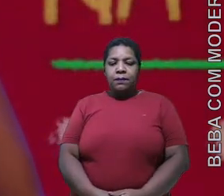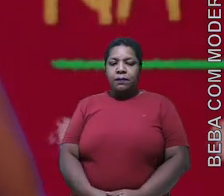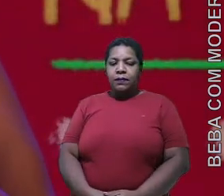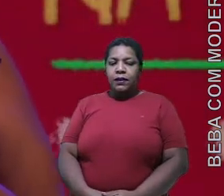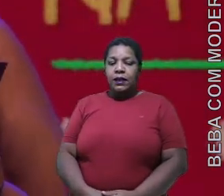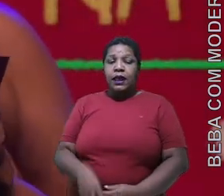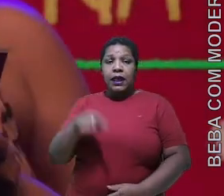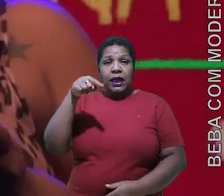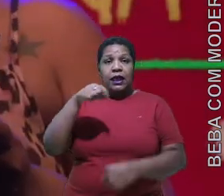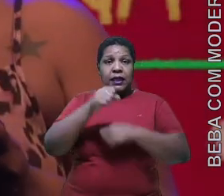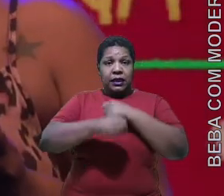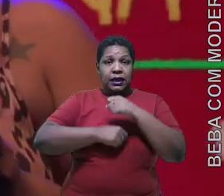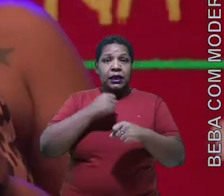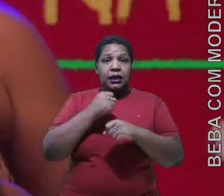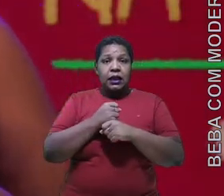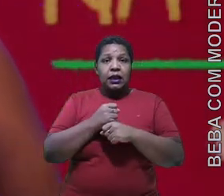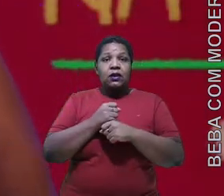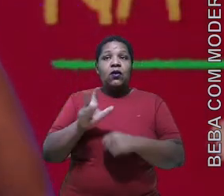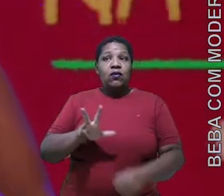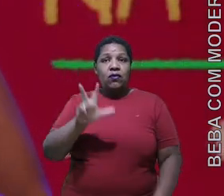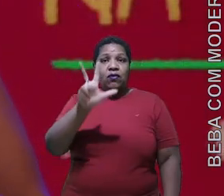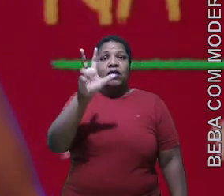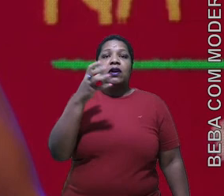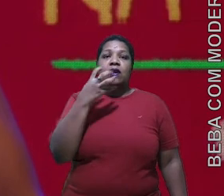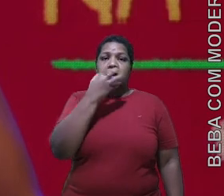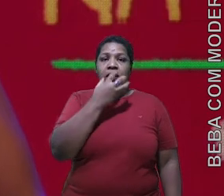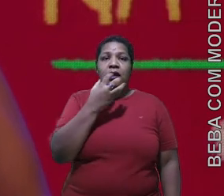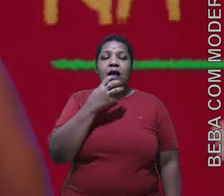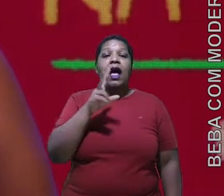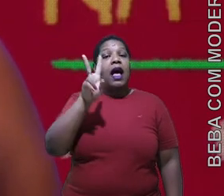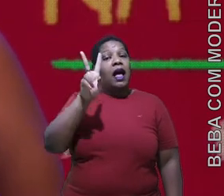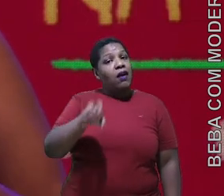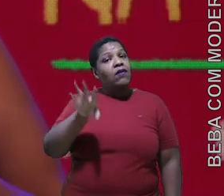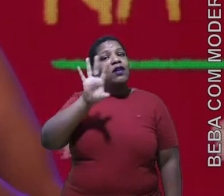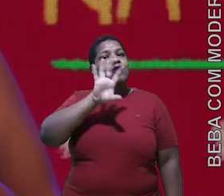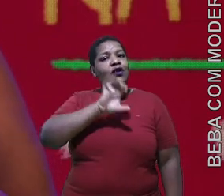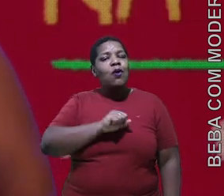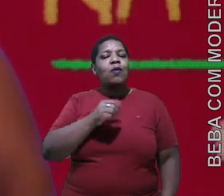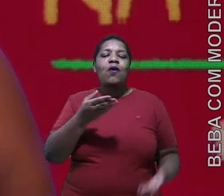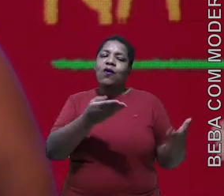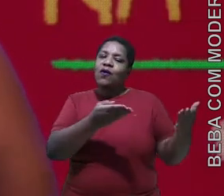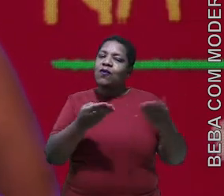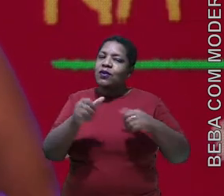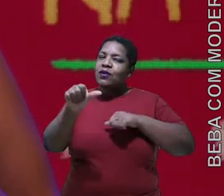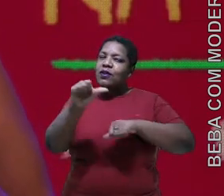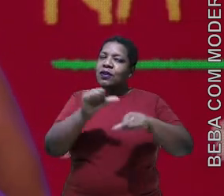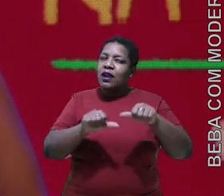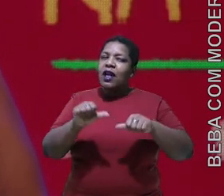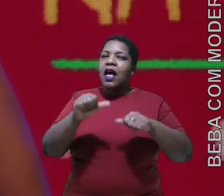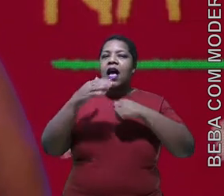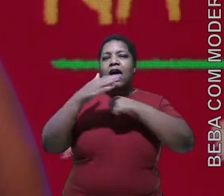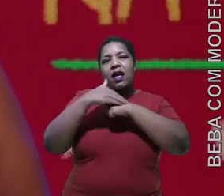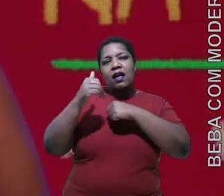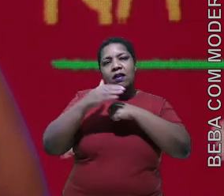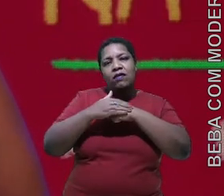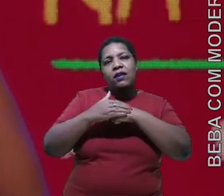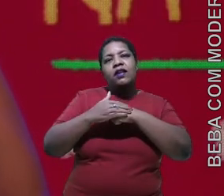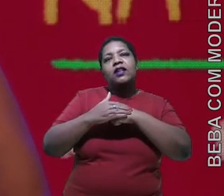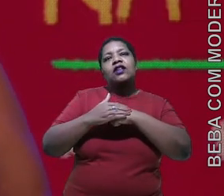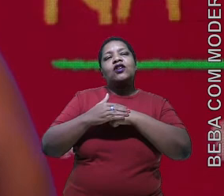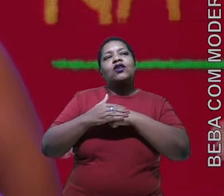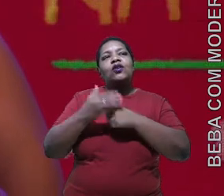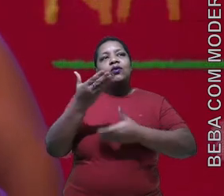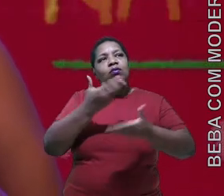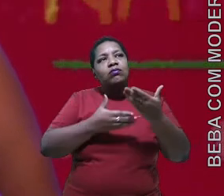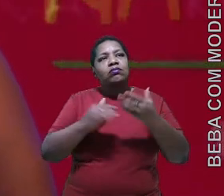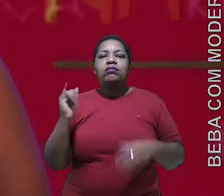e esse ano o favela Santos tem como tema a vez do amor um convite para a gente trocar uma ideia sobre afeto solidariedade e também